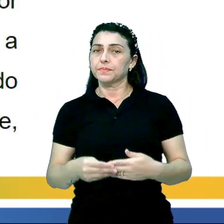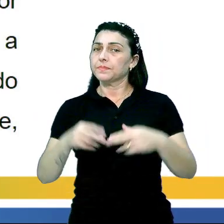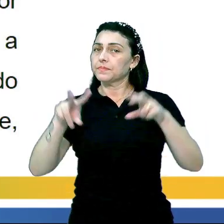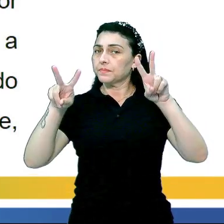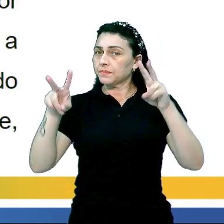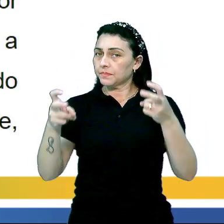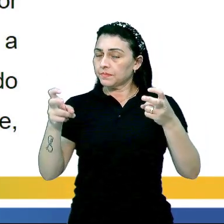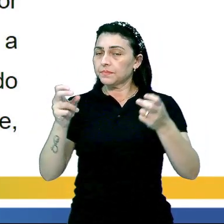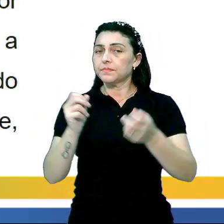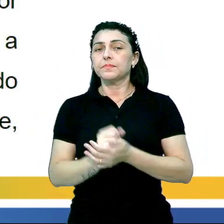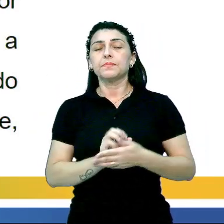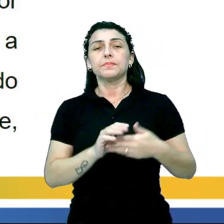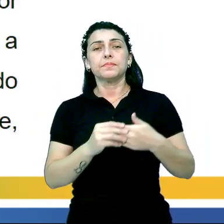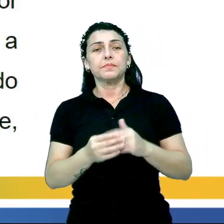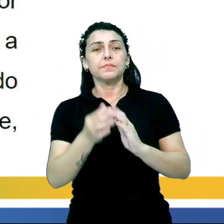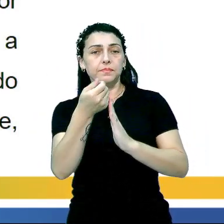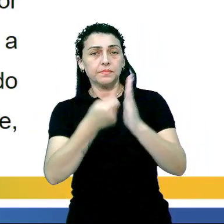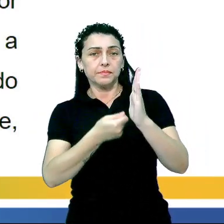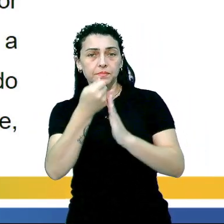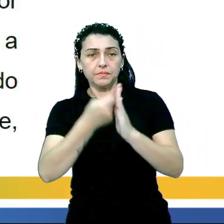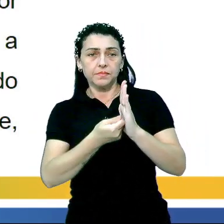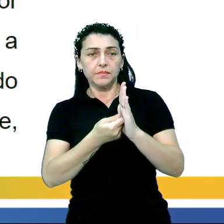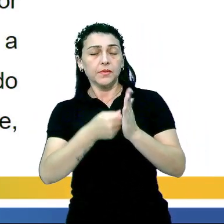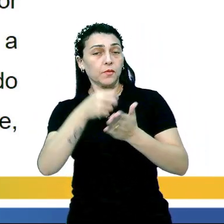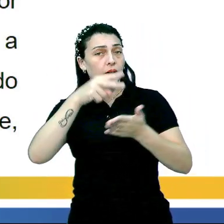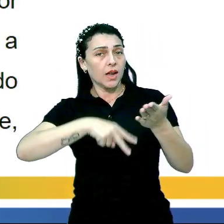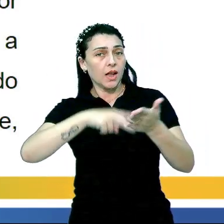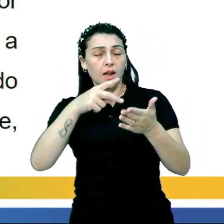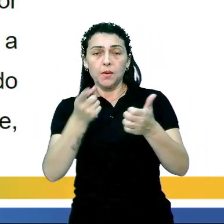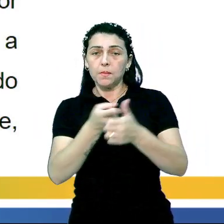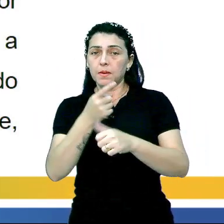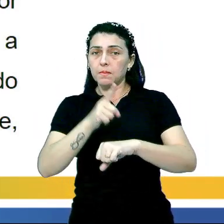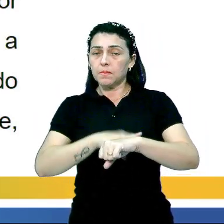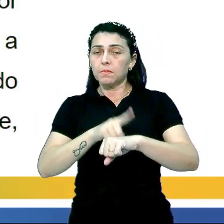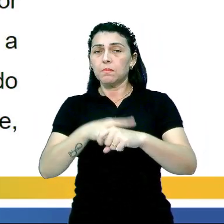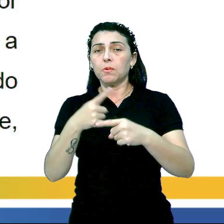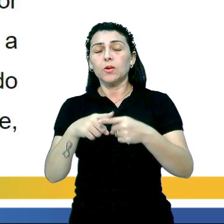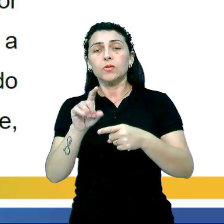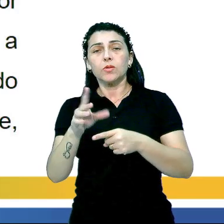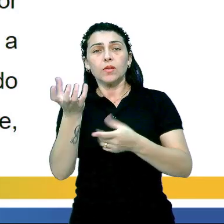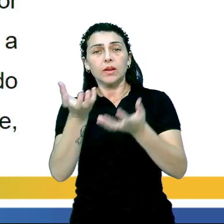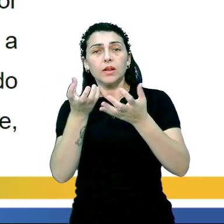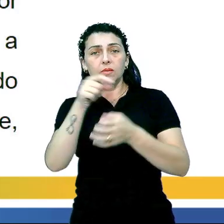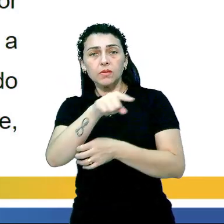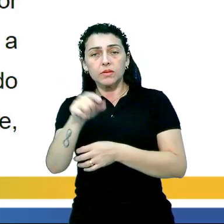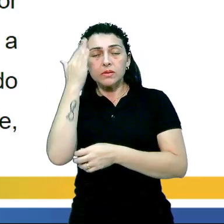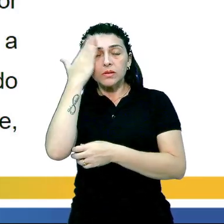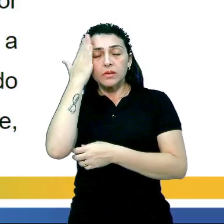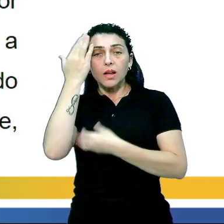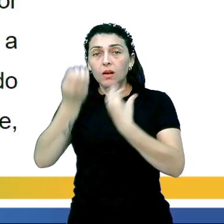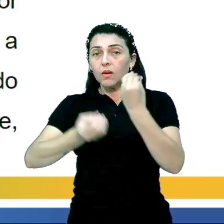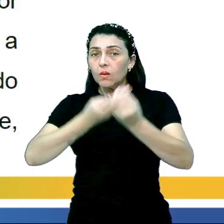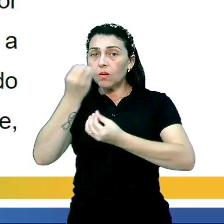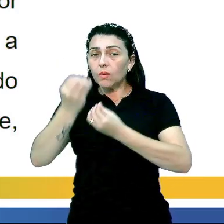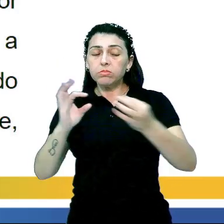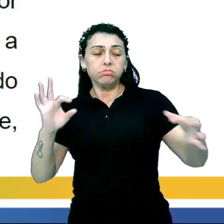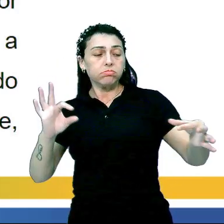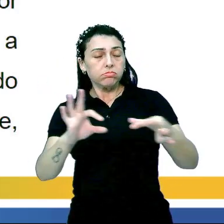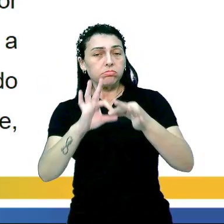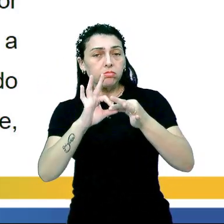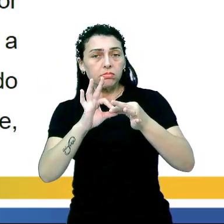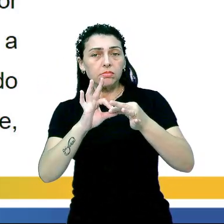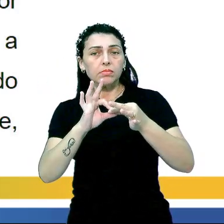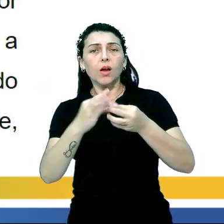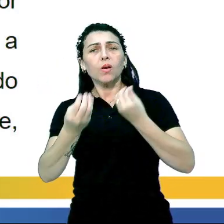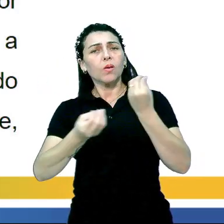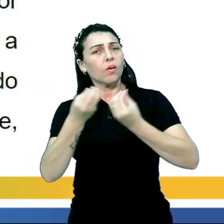um tema e eu trouxe uma redação, eu não farei a leitura nesse primeiro momento, porque eu só quero que vocês entendam onde é que esse conectivo vai,